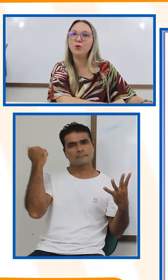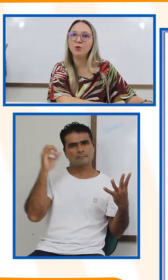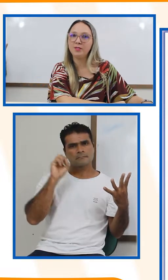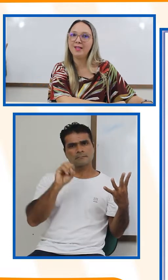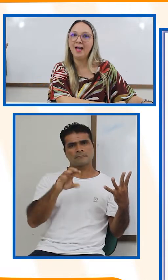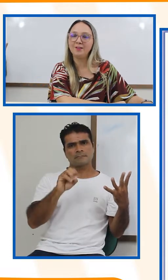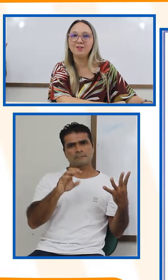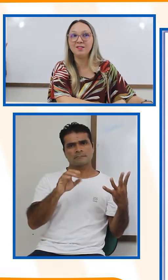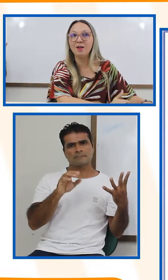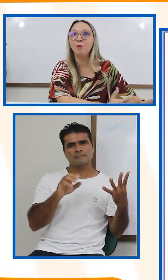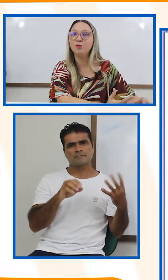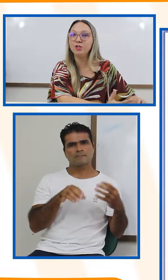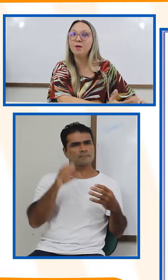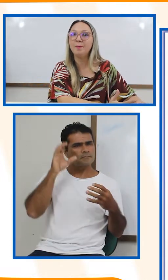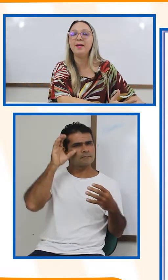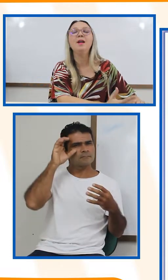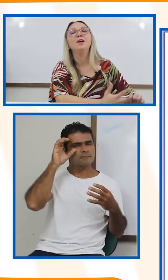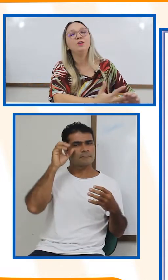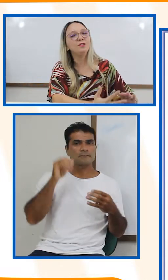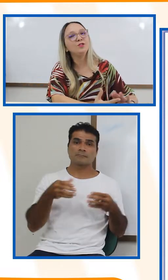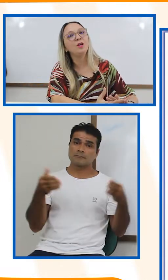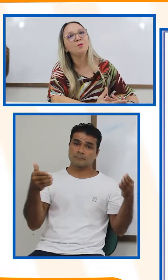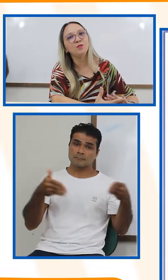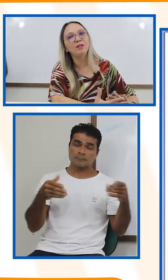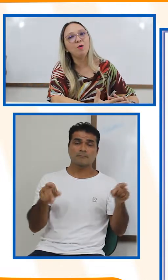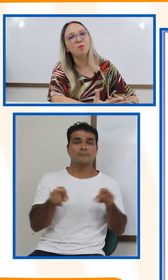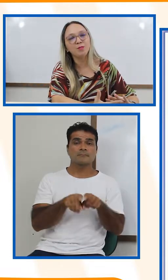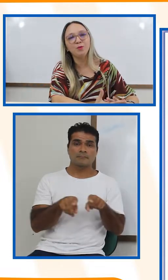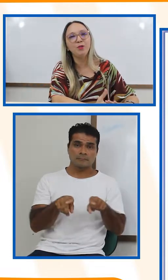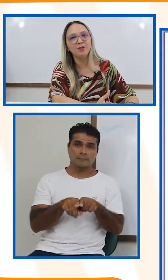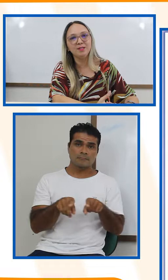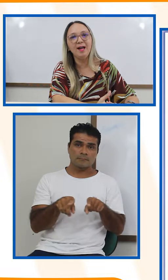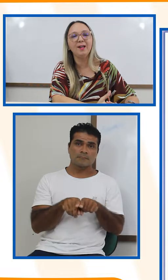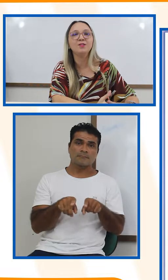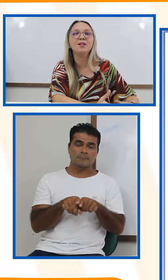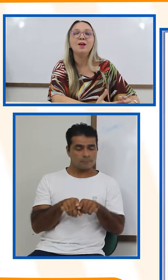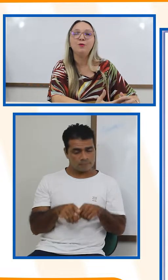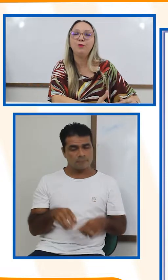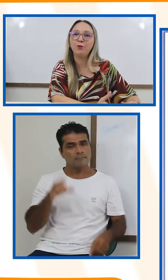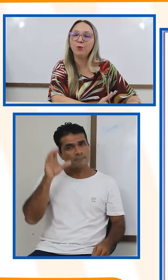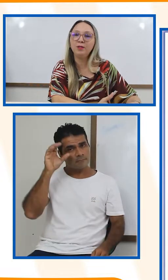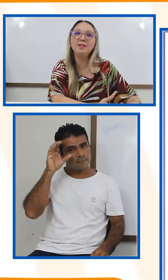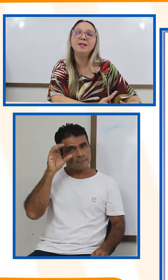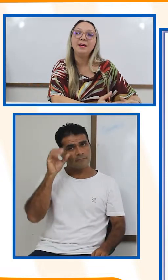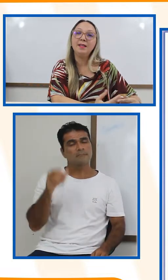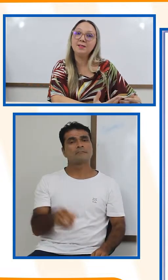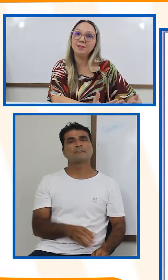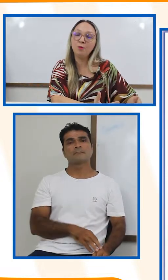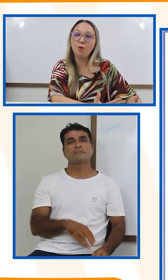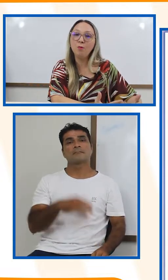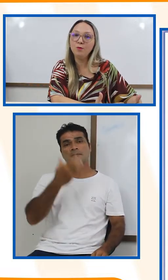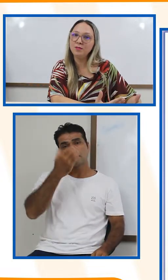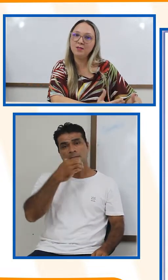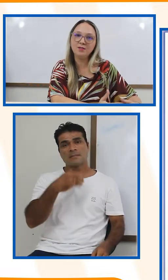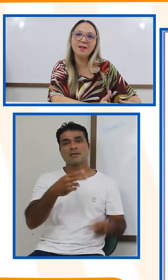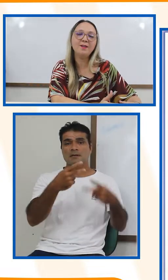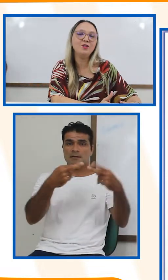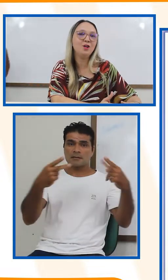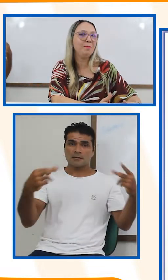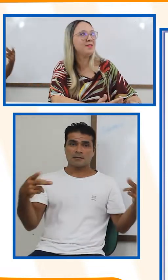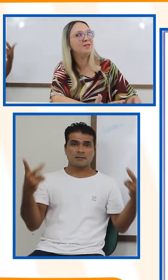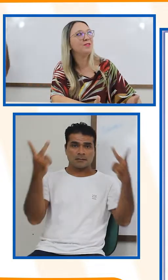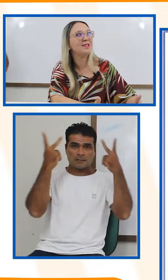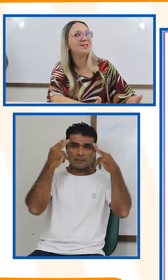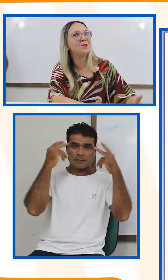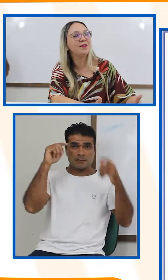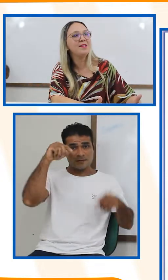falamos de curiosidades? Então hoje também nós estamos vendo algumas curiosidades. frutas que são comuns na nossa